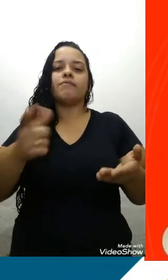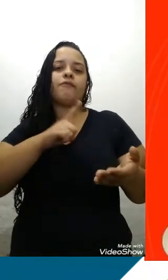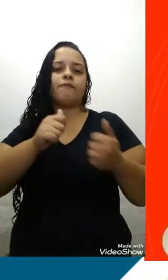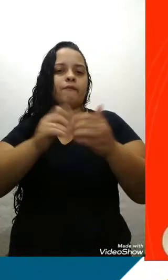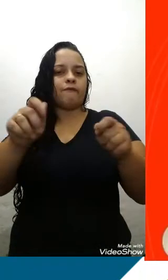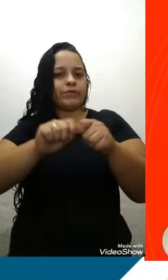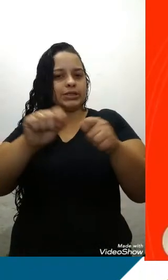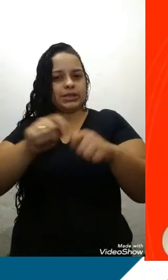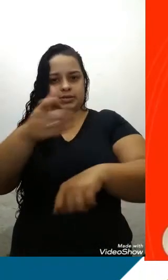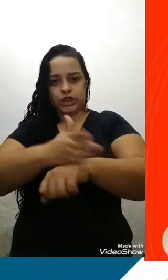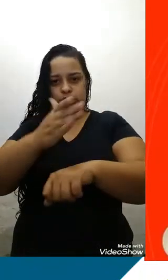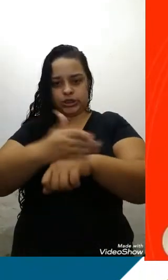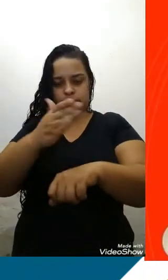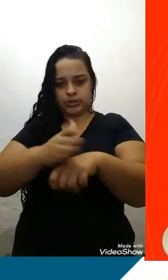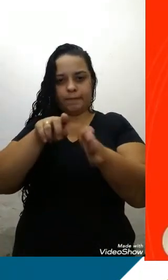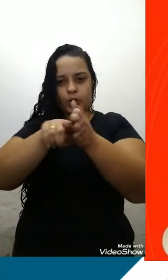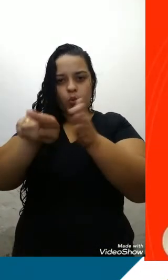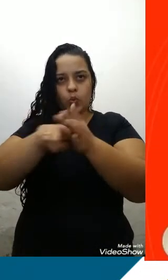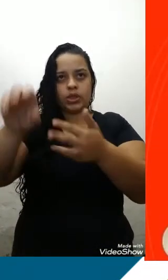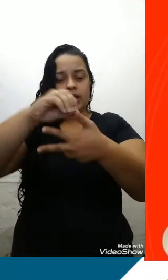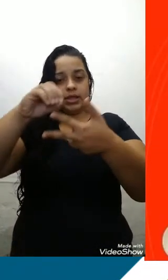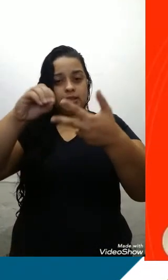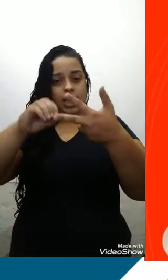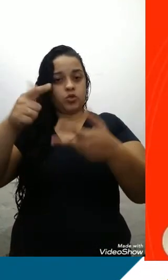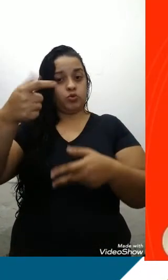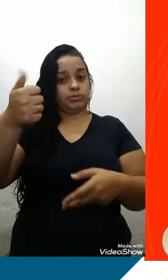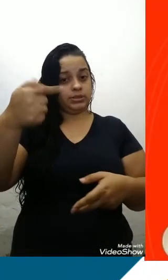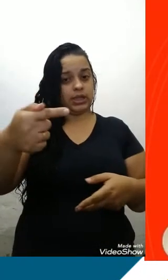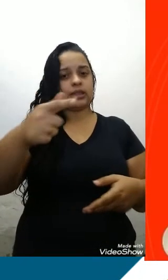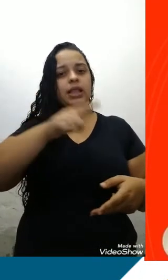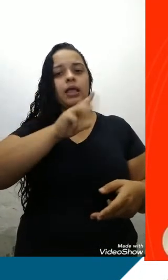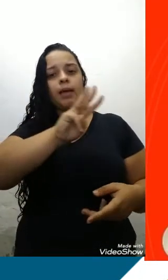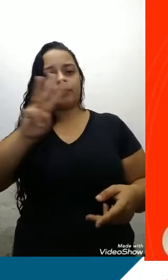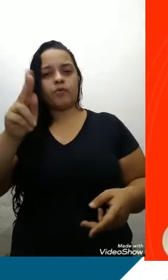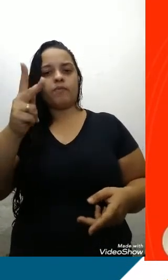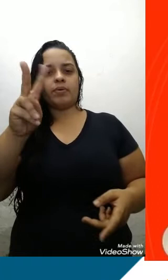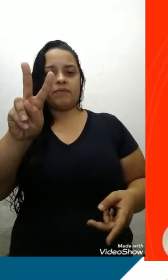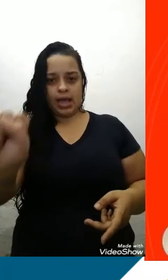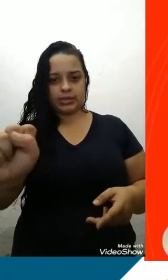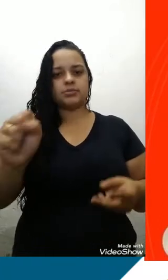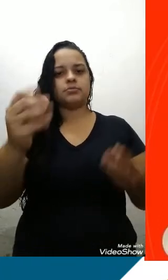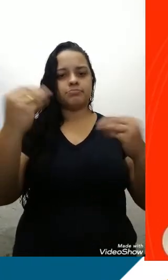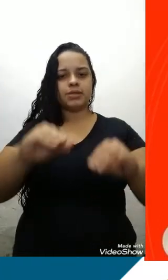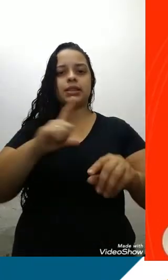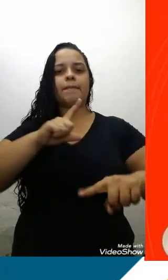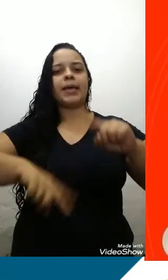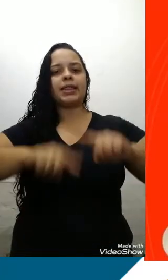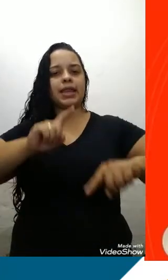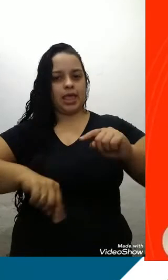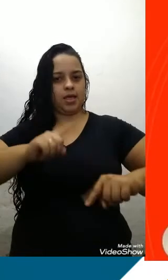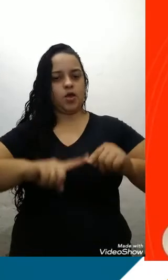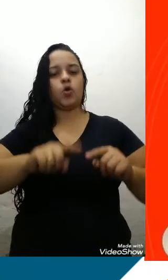questão do Enem de 2017. Essas questões estão no site lá do PVS, na parte de